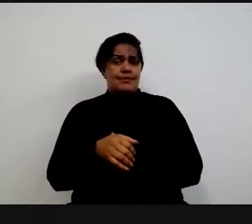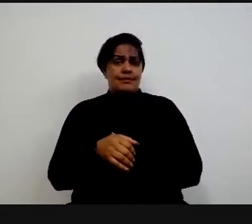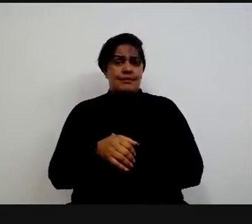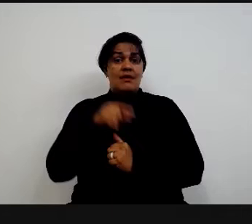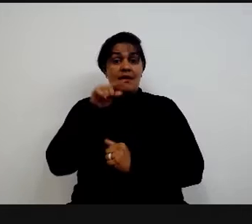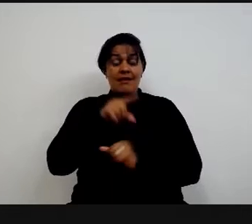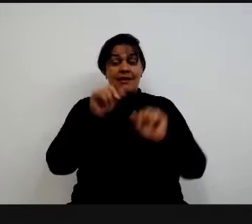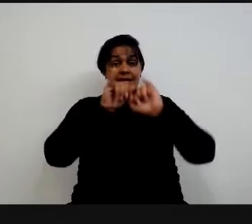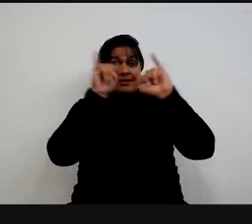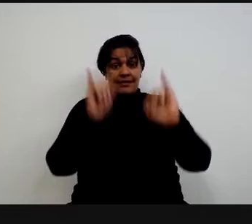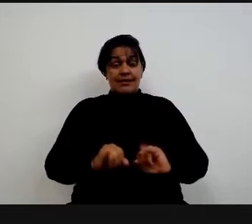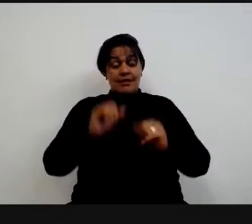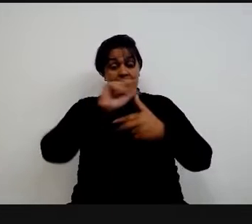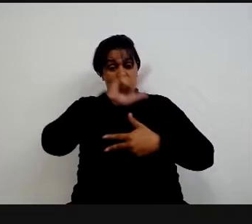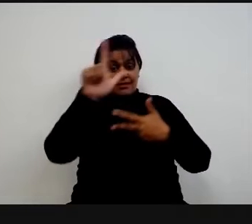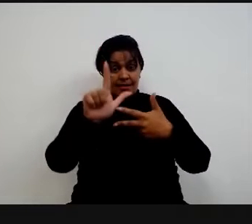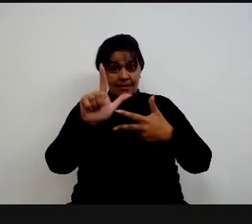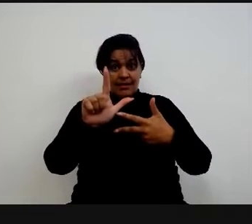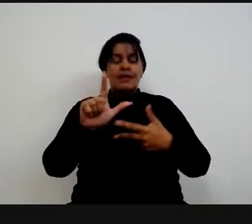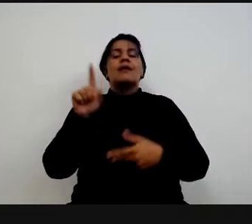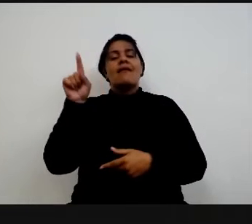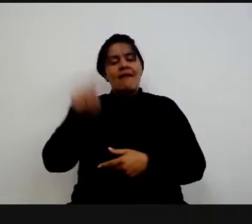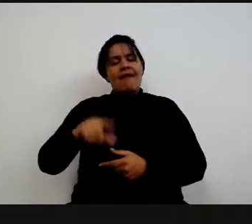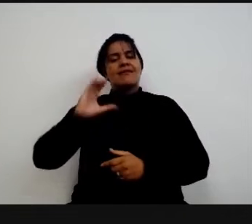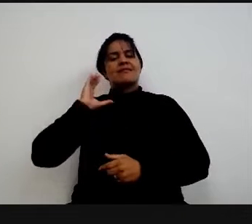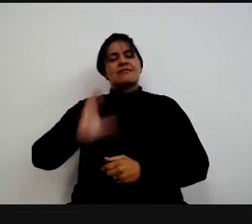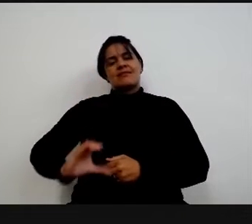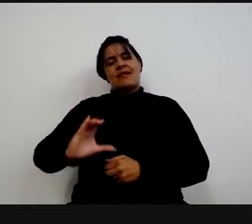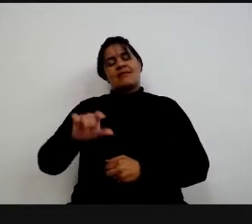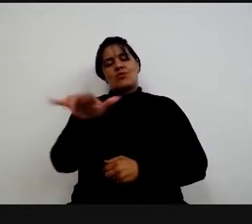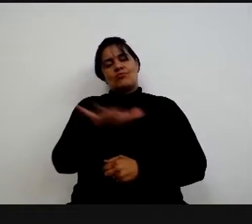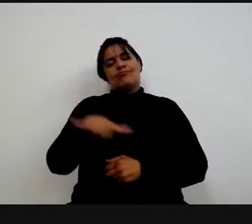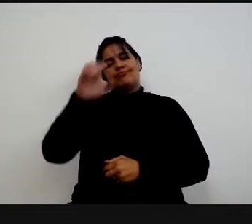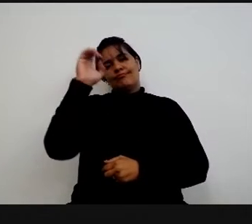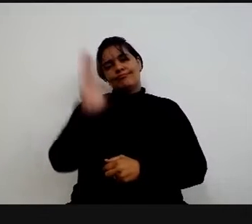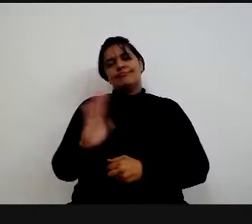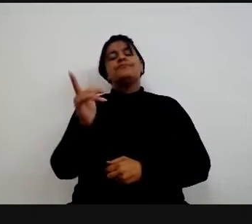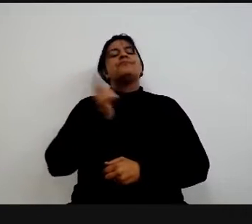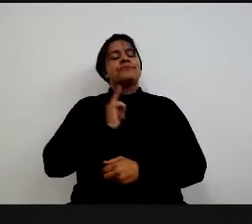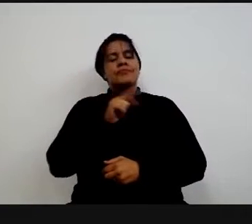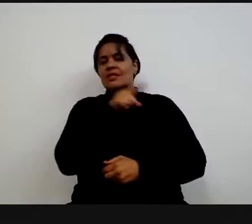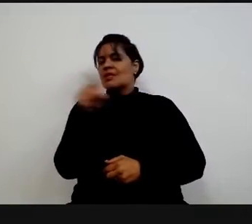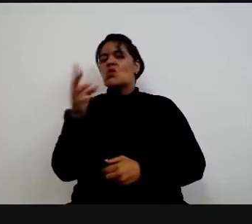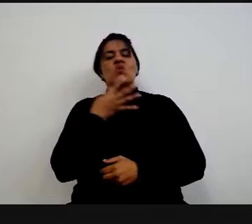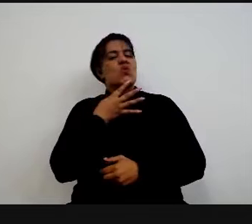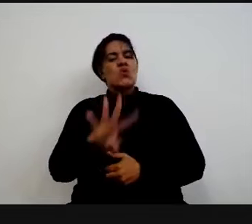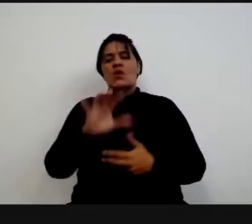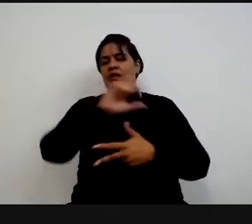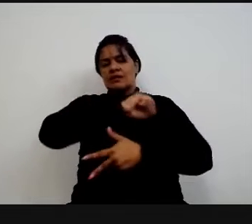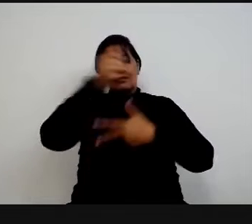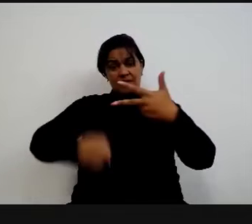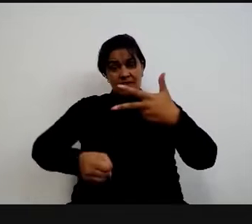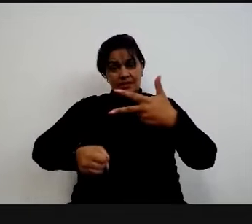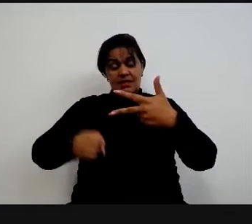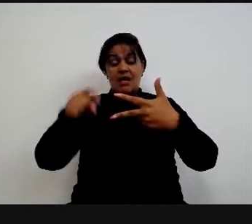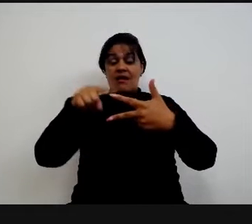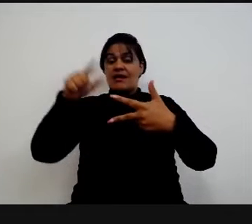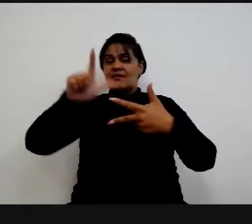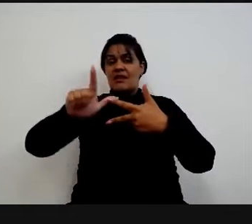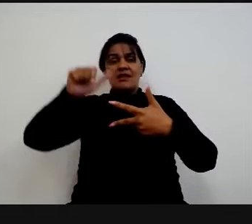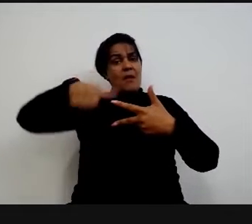poder legislativo, o cidadão brasileiro tem. Desconhece o poder legislativo. Dos 3 poderes, é o mais desconhecido, é